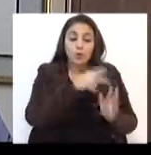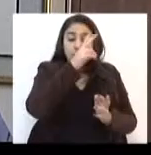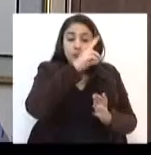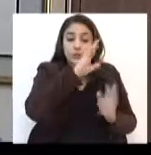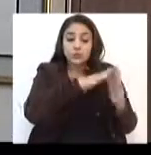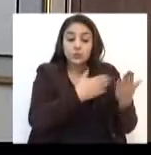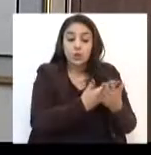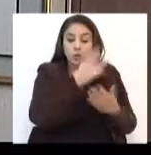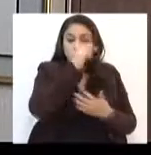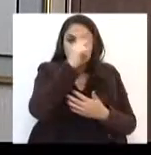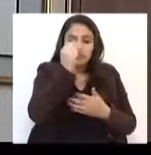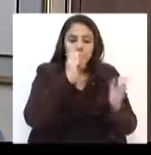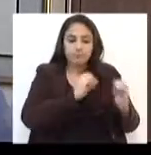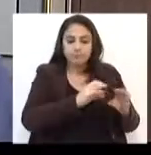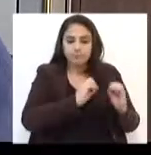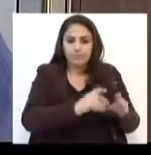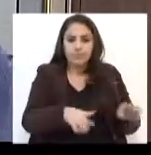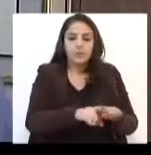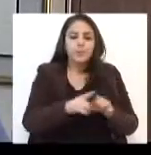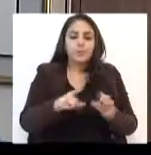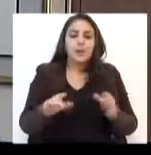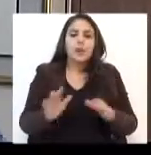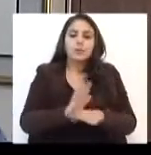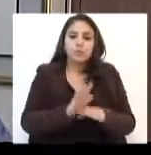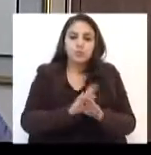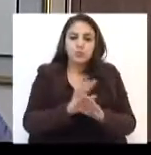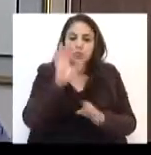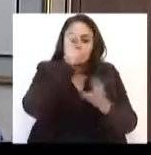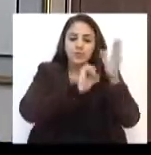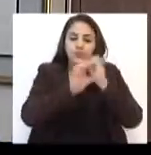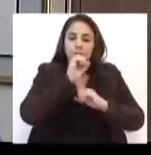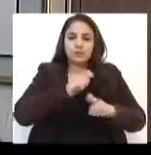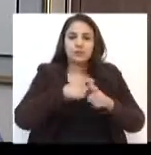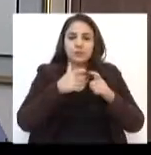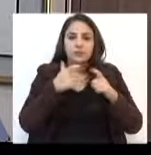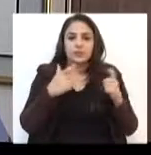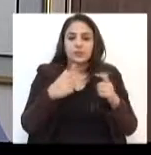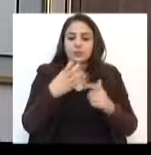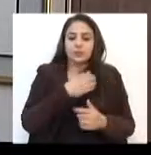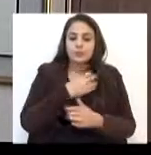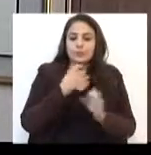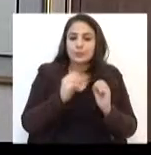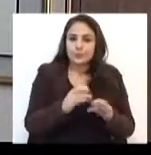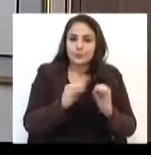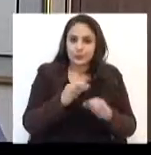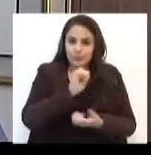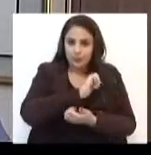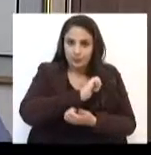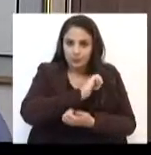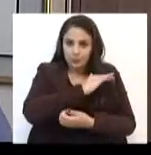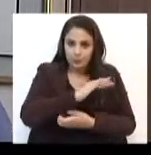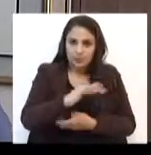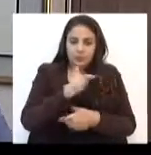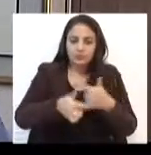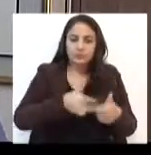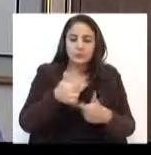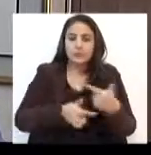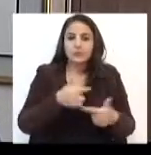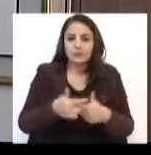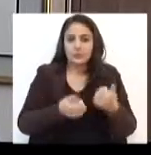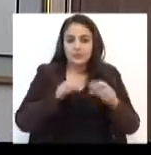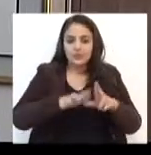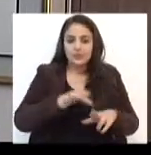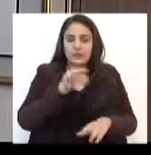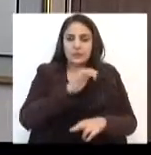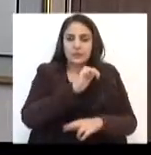municipais. Isso favoreceu tanto o aprendizado, o crescimento e a forma de educação dos alunos e também aos professores trabalhadores na área da educação.